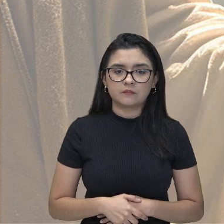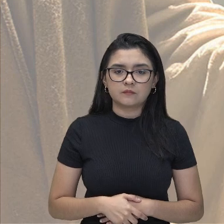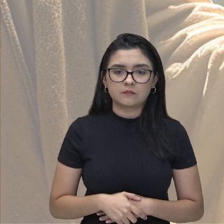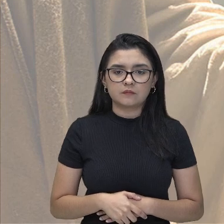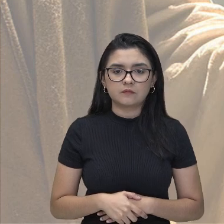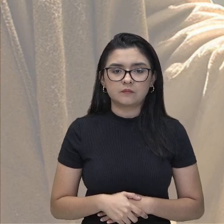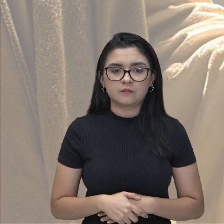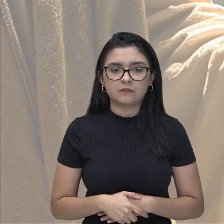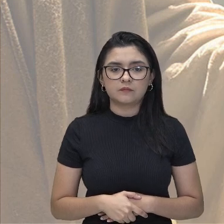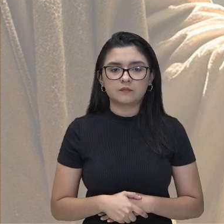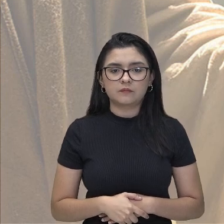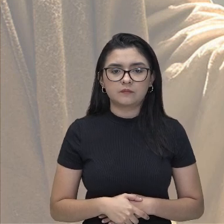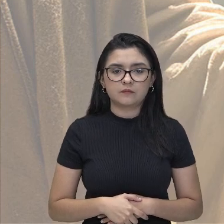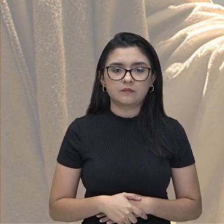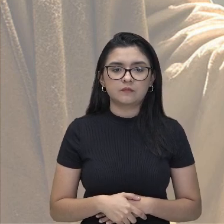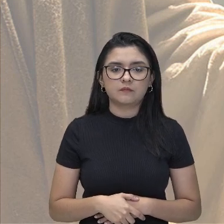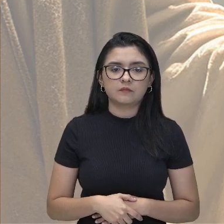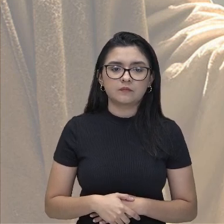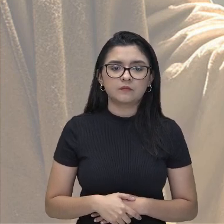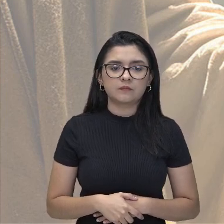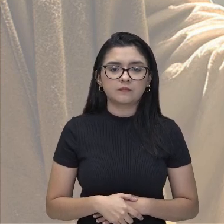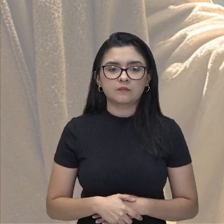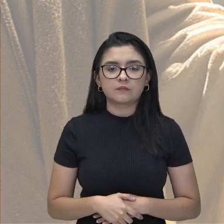Cristian aamar